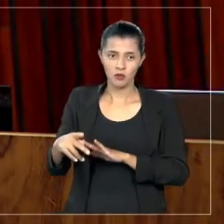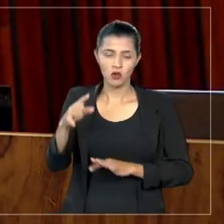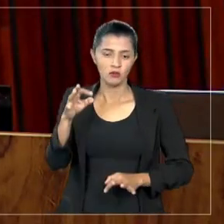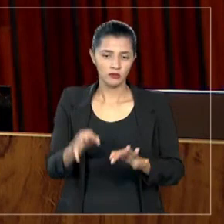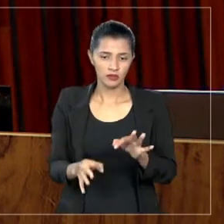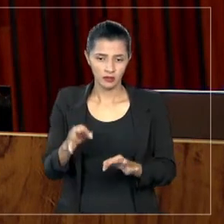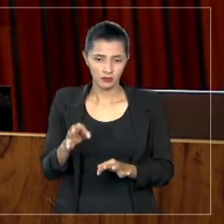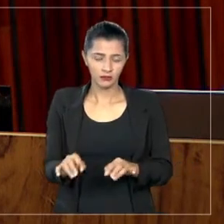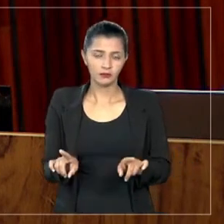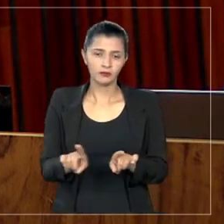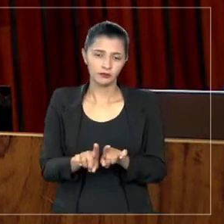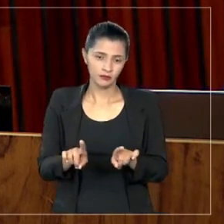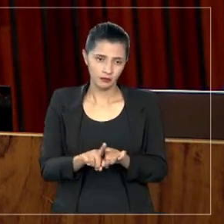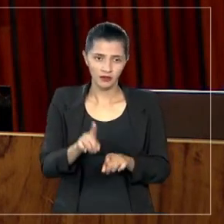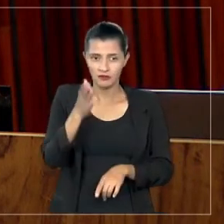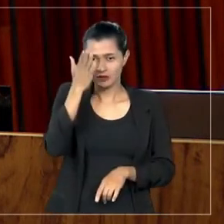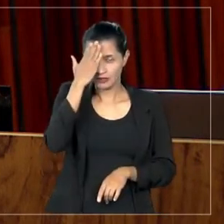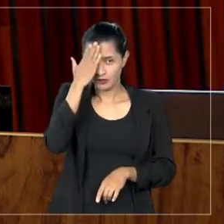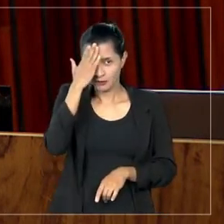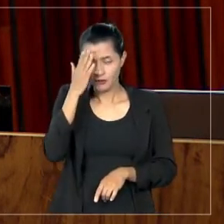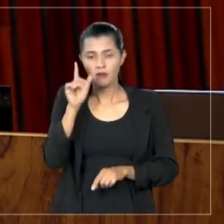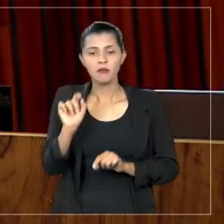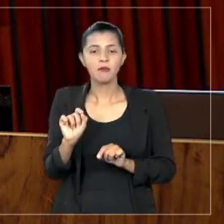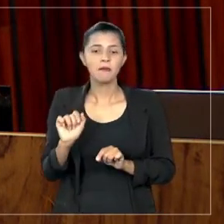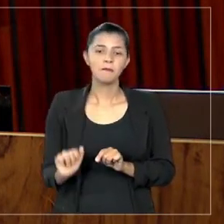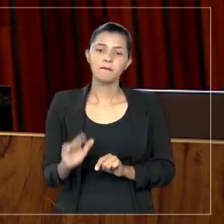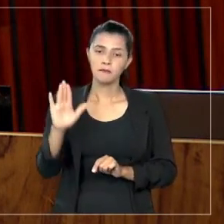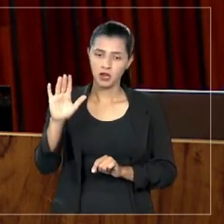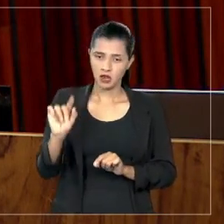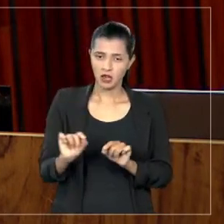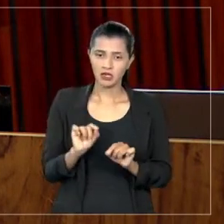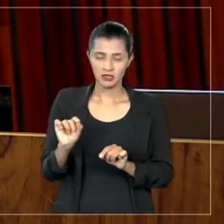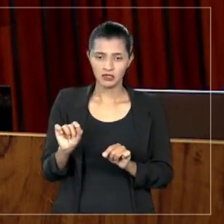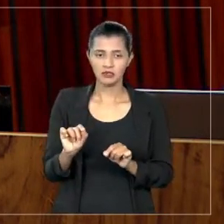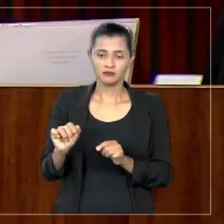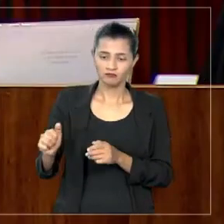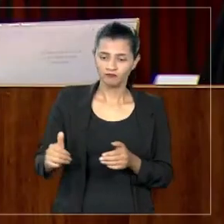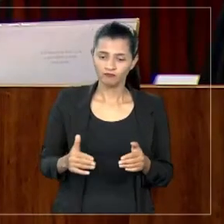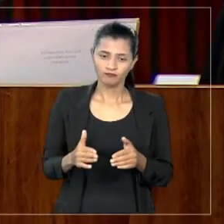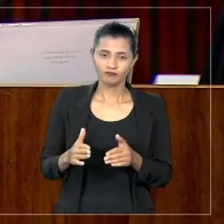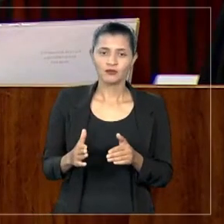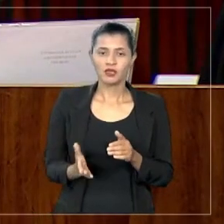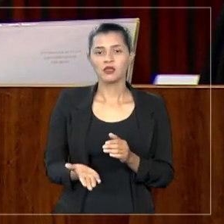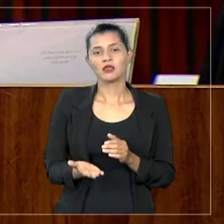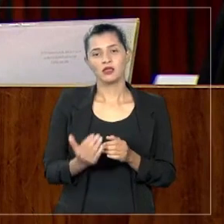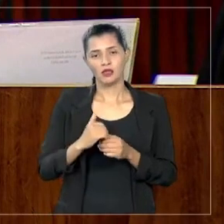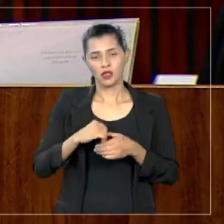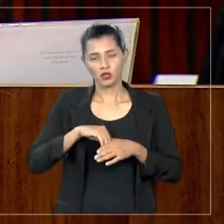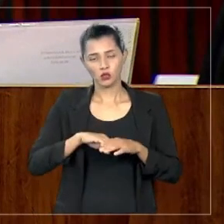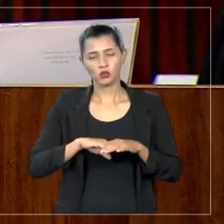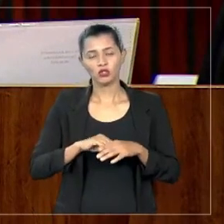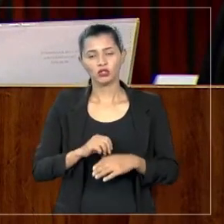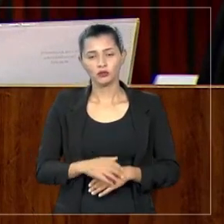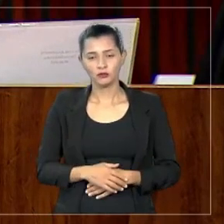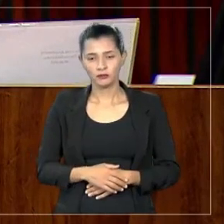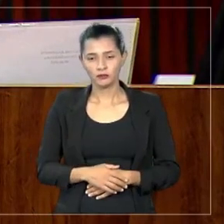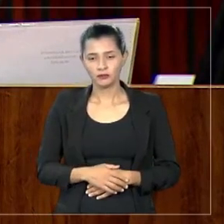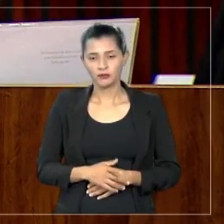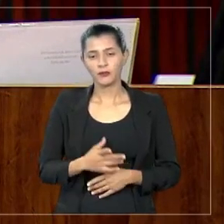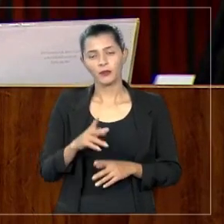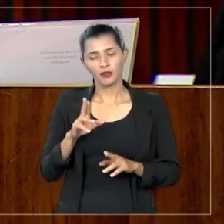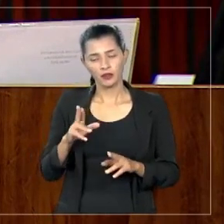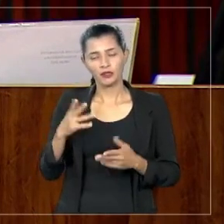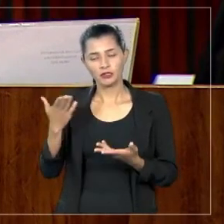Excelência, mas também saberá ainda mais do rio que a montanha agasalha. Desejo a